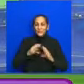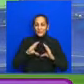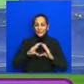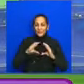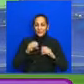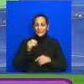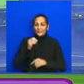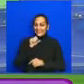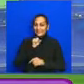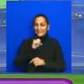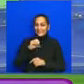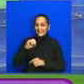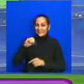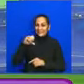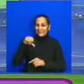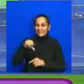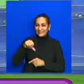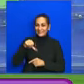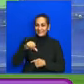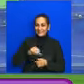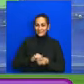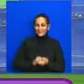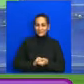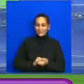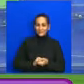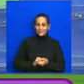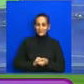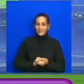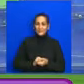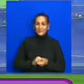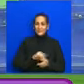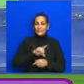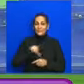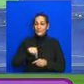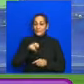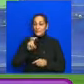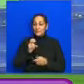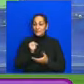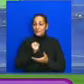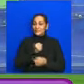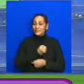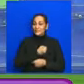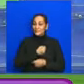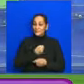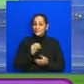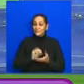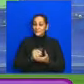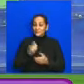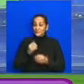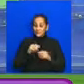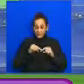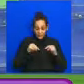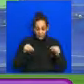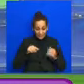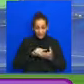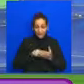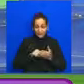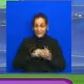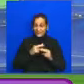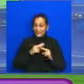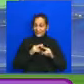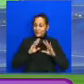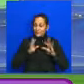chegando. Bola laranja, 09. Laranja, 09. Foram sorteados 5 números. Faltam 10.